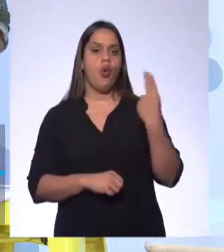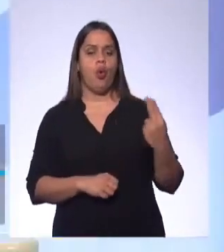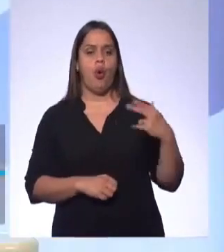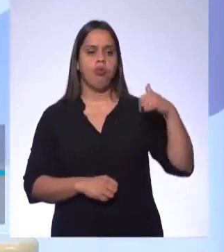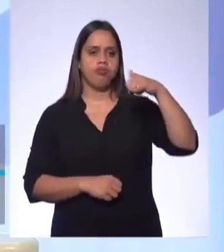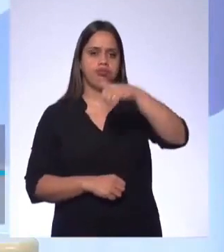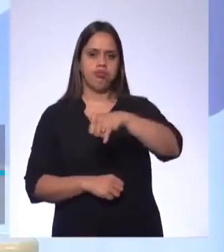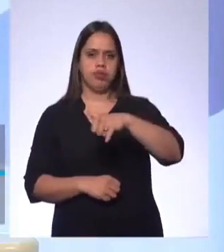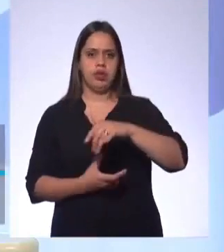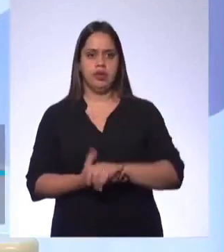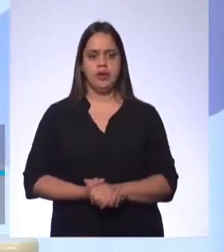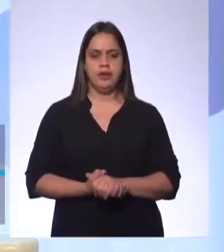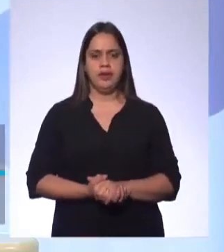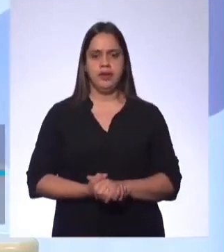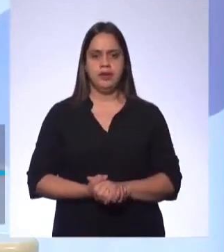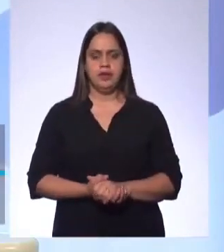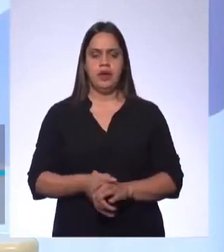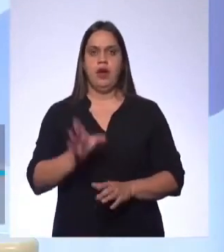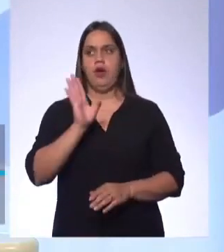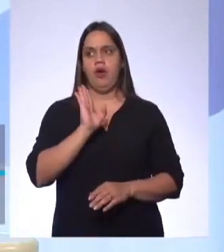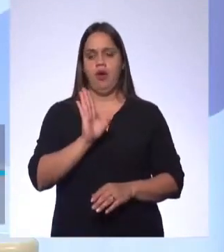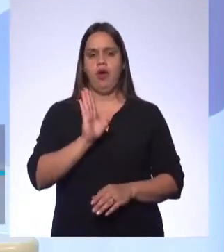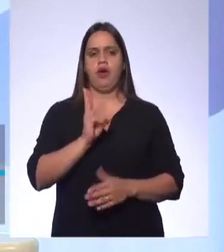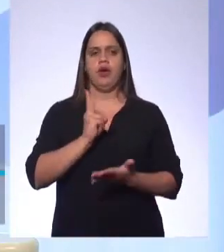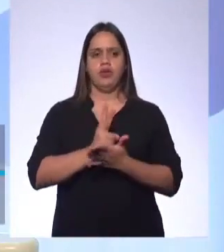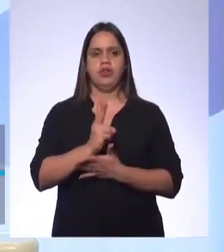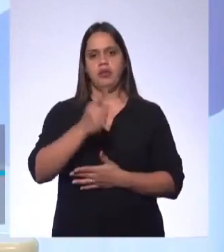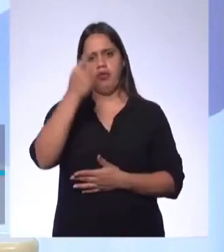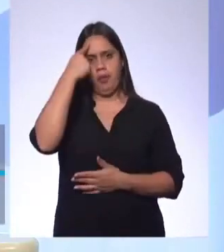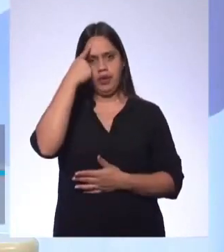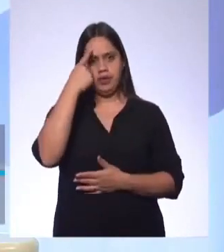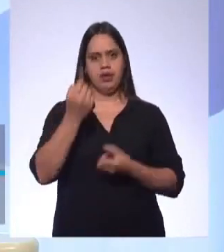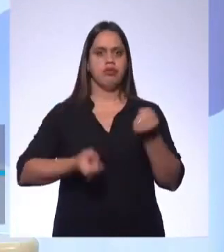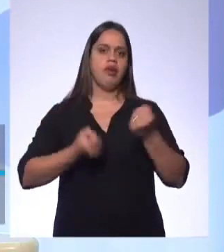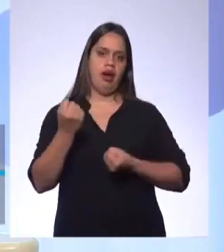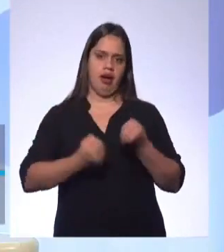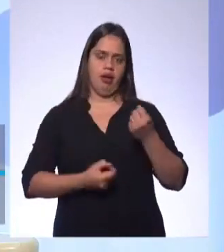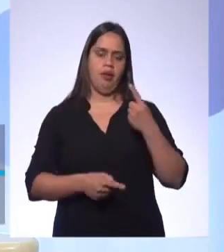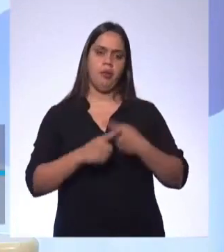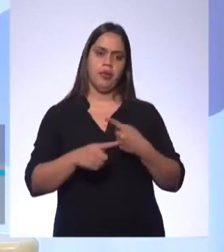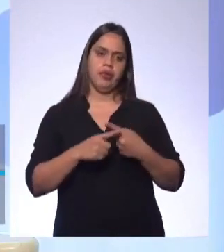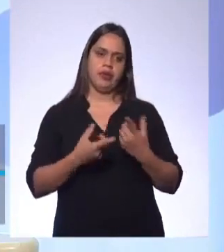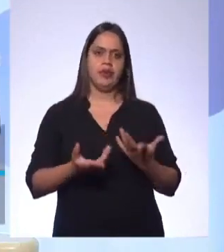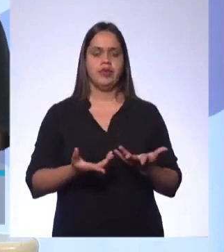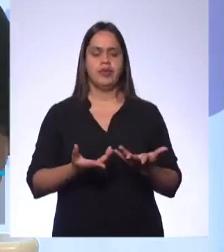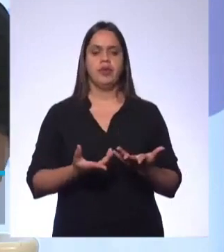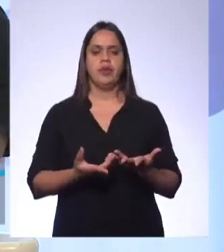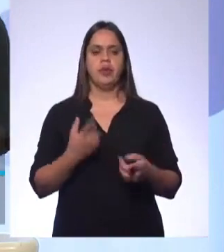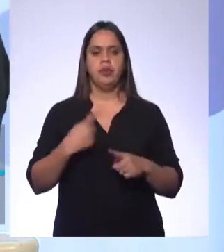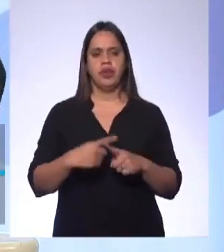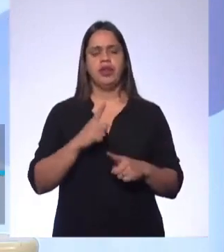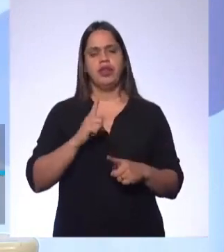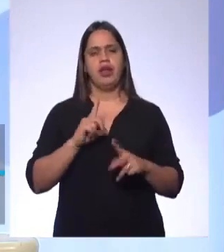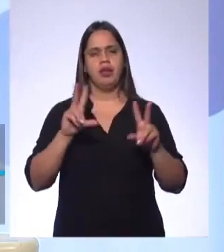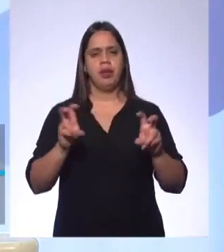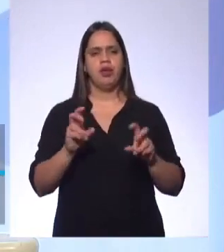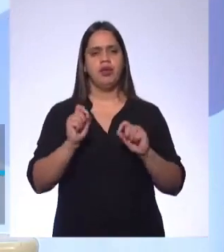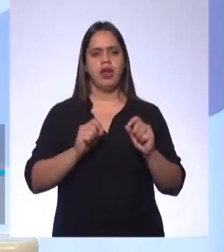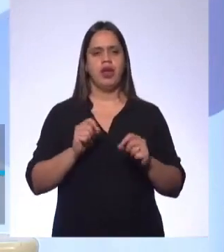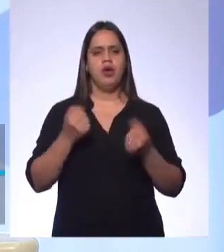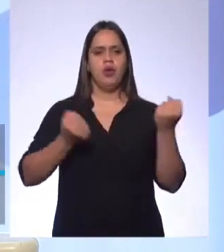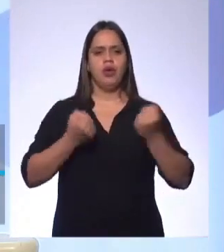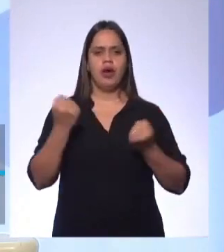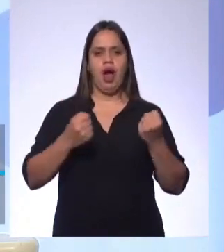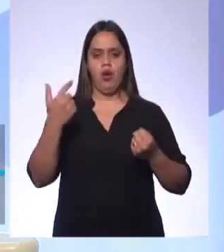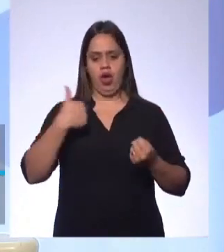Olha, sinceramente, eu sempre vou pensar no carro, né? Principalmente, eu acho que tem também aquela questão de que o carro você fala, não, eu